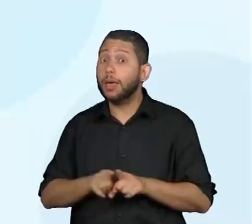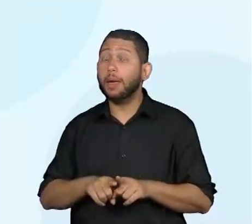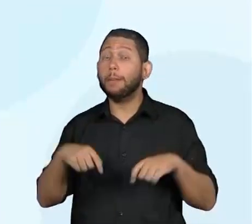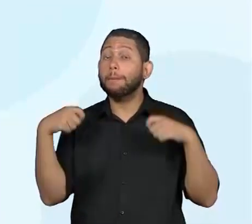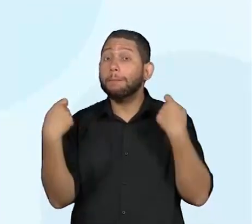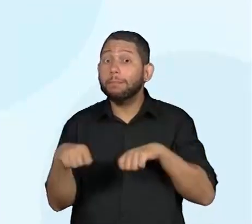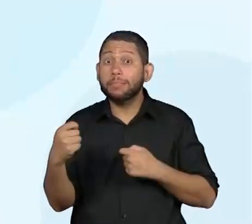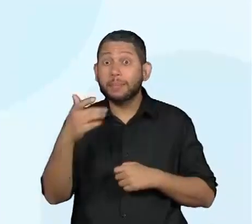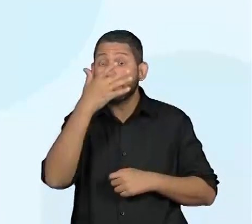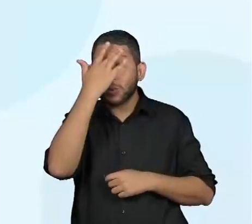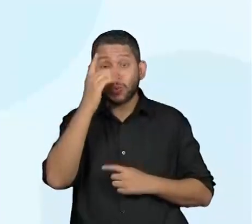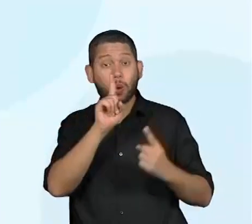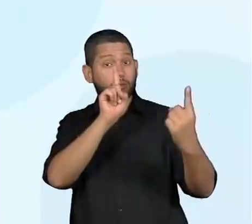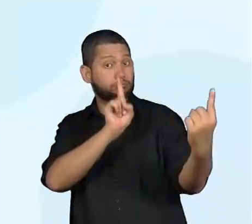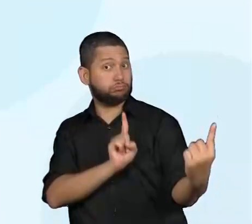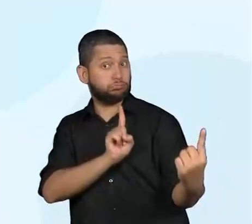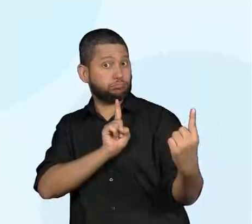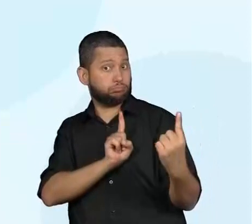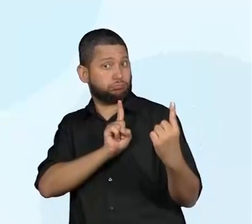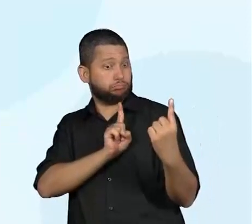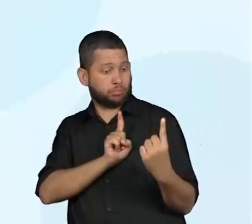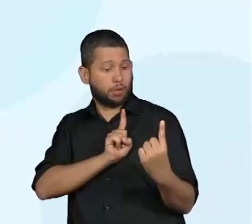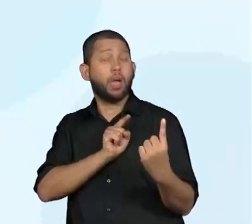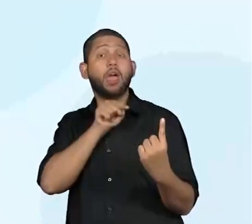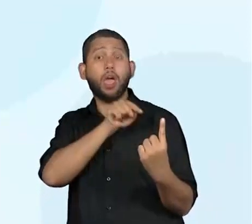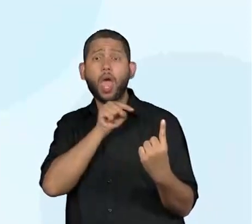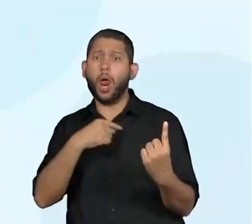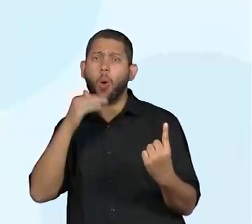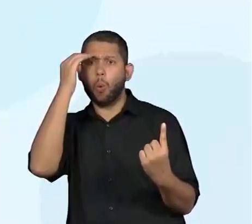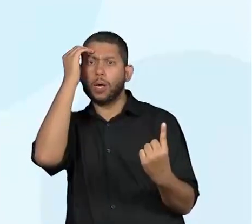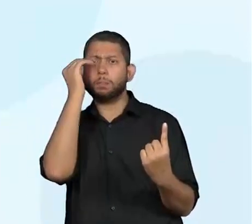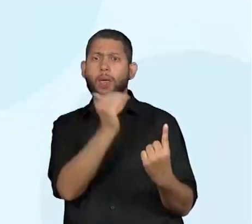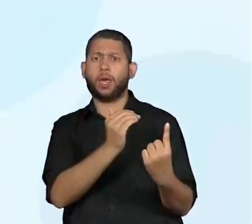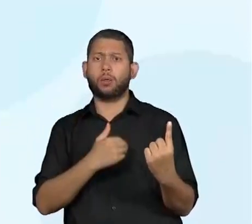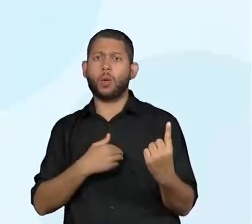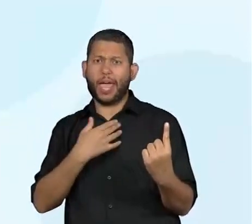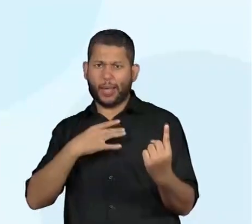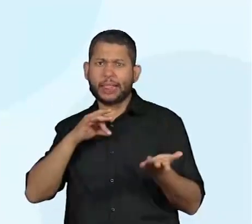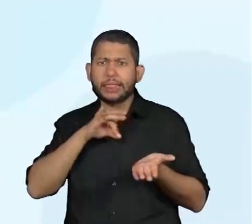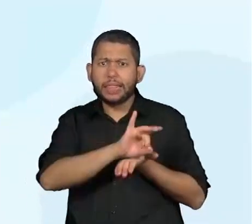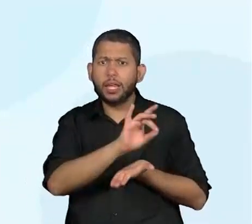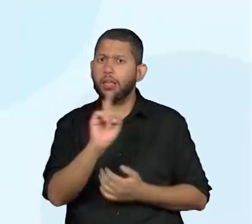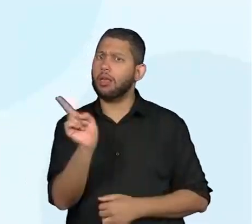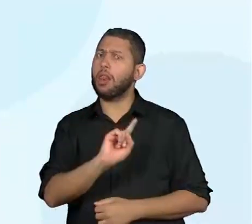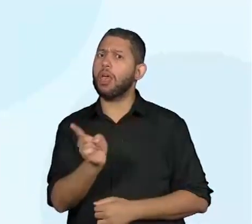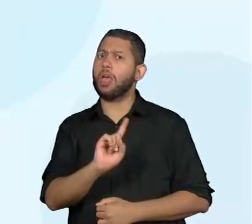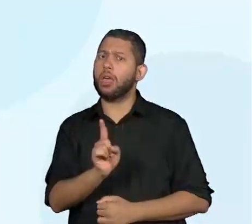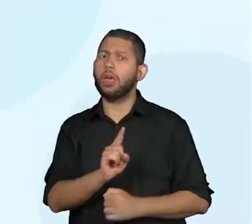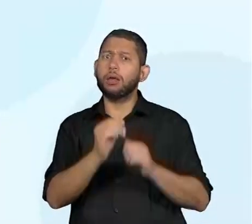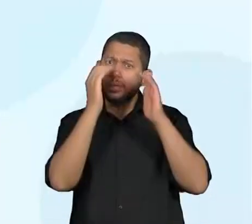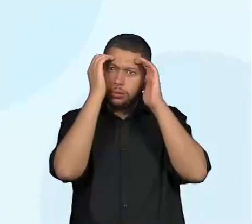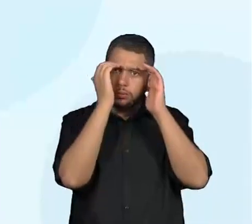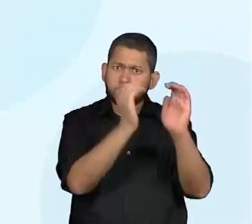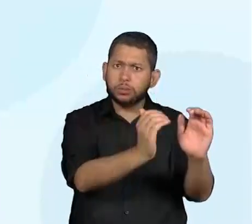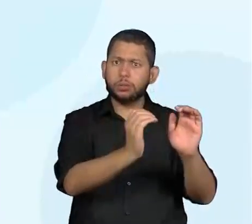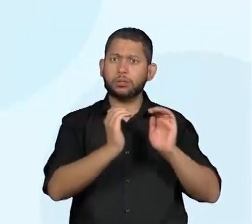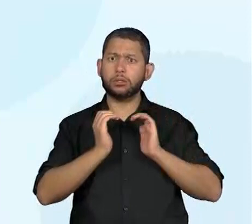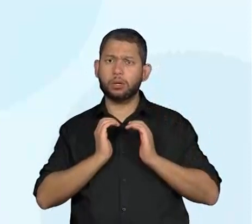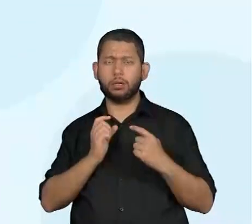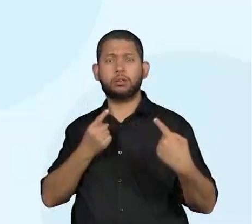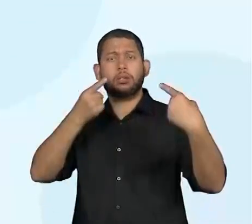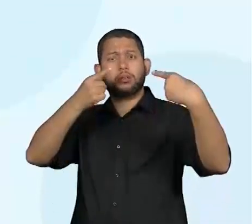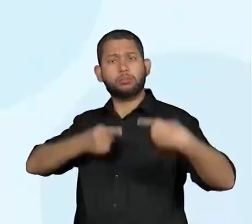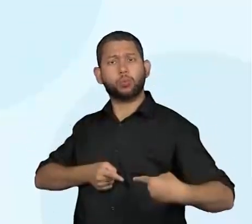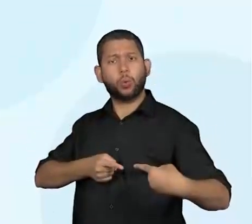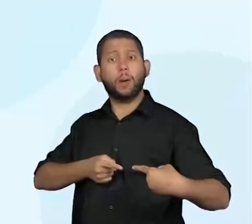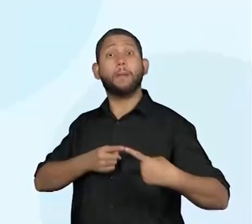respeito ao adversário. Ele é um adversário e não um inimigo, né? Eles estão ali combatendo um